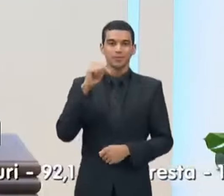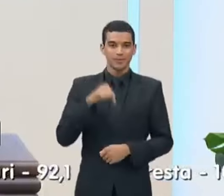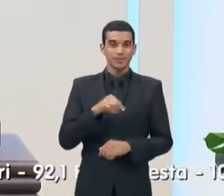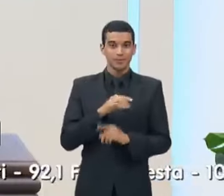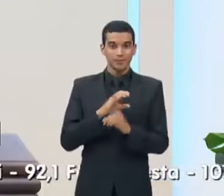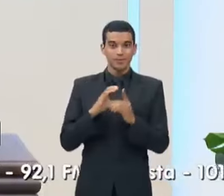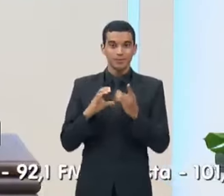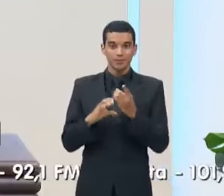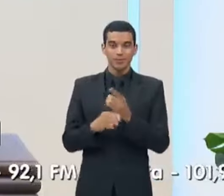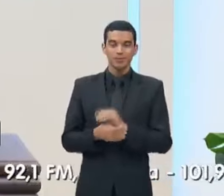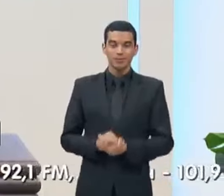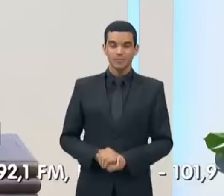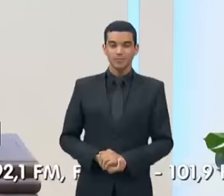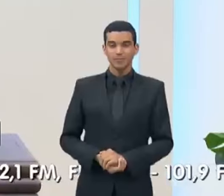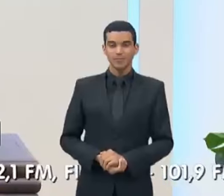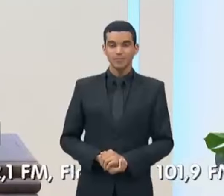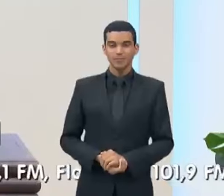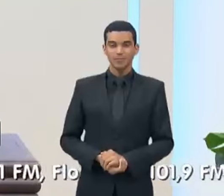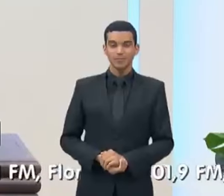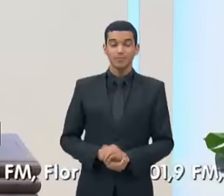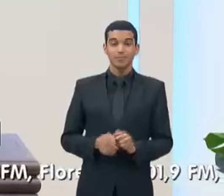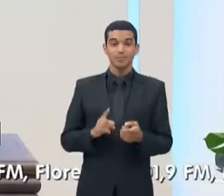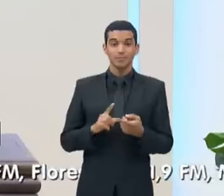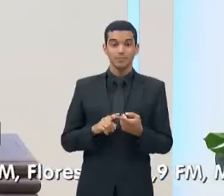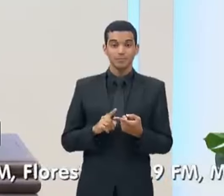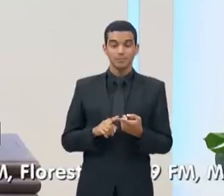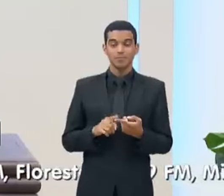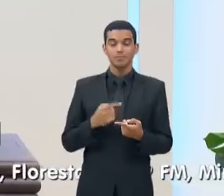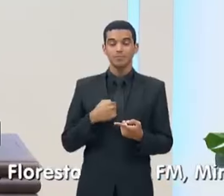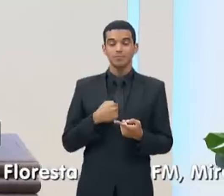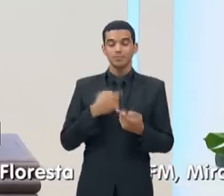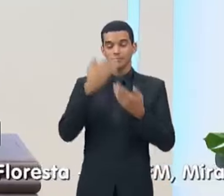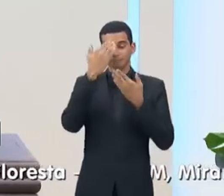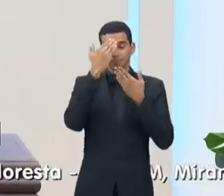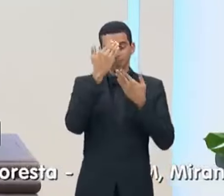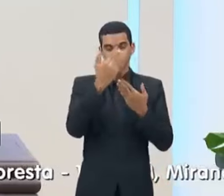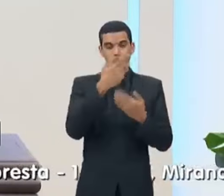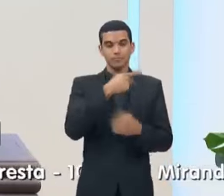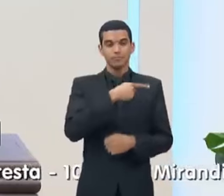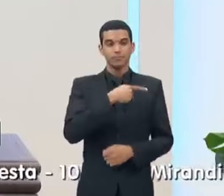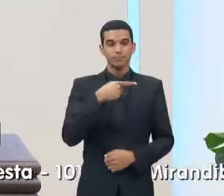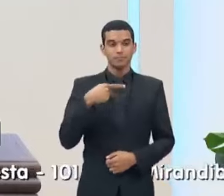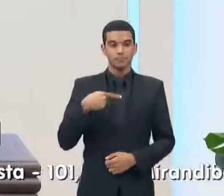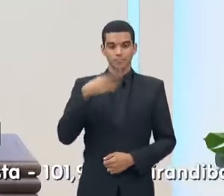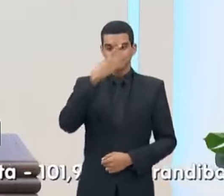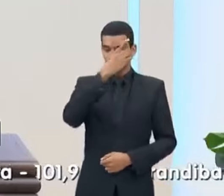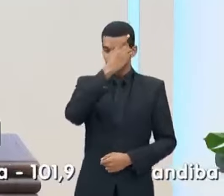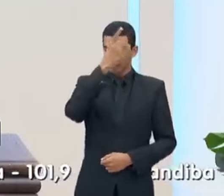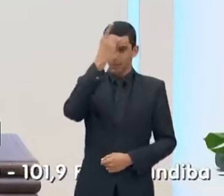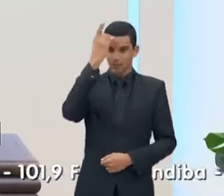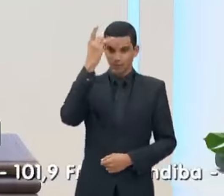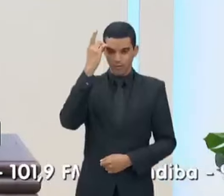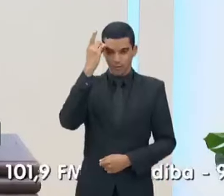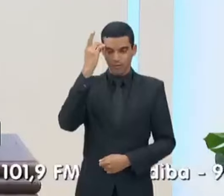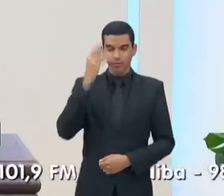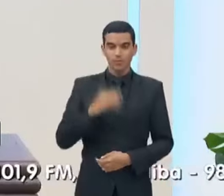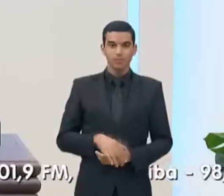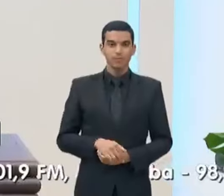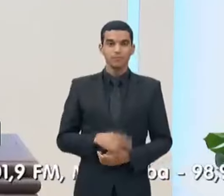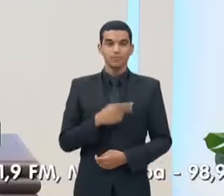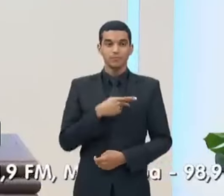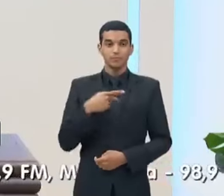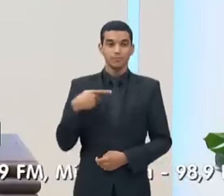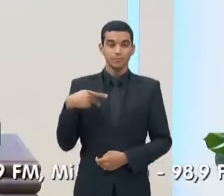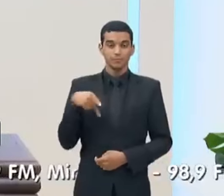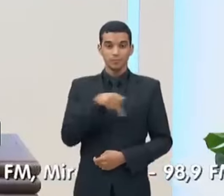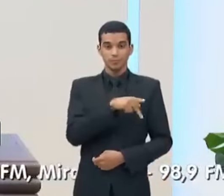da sua santidade. Também agradecer ao anjo da igreja, o nosso muito digno pastor,